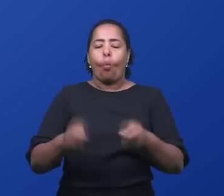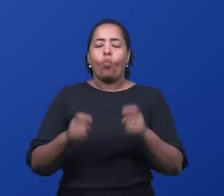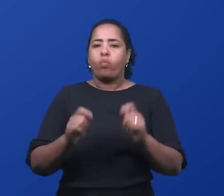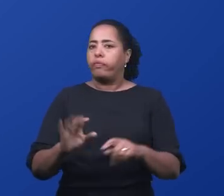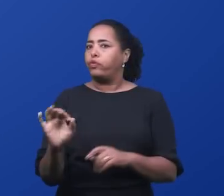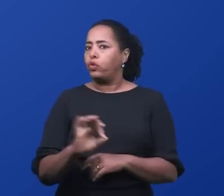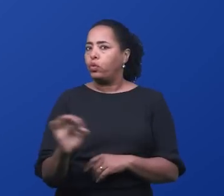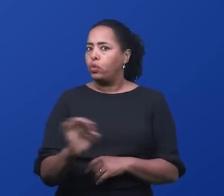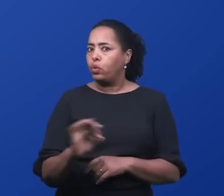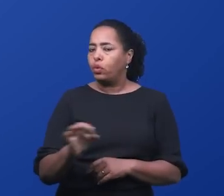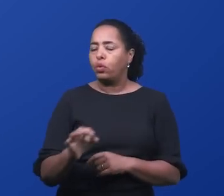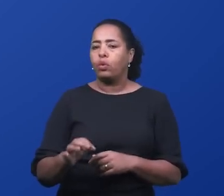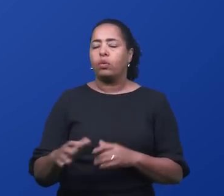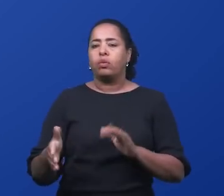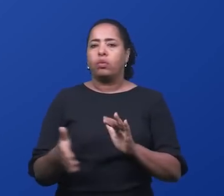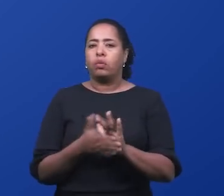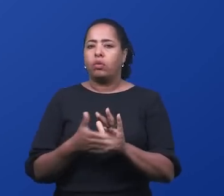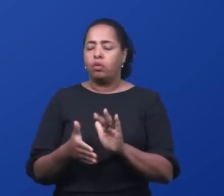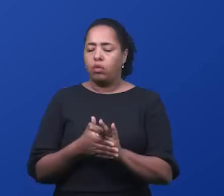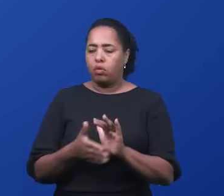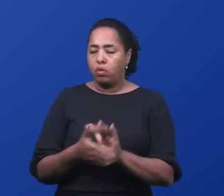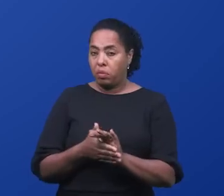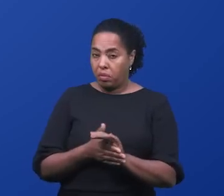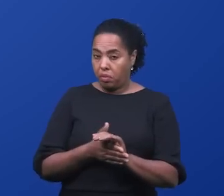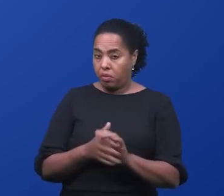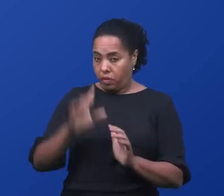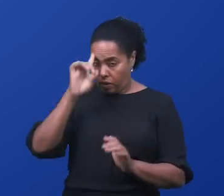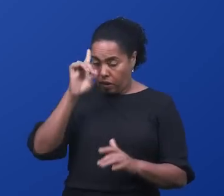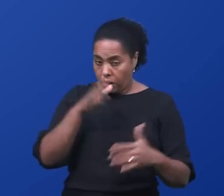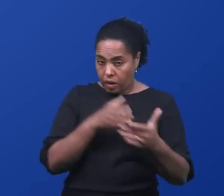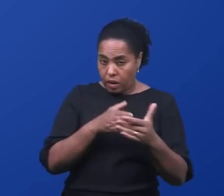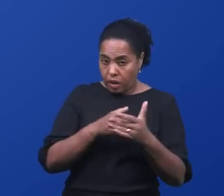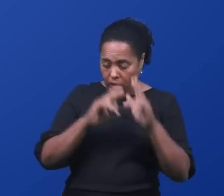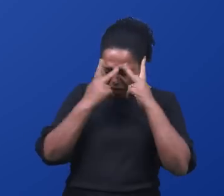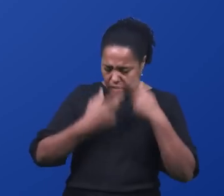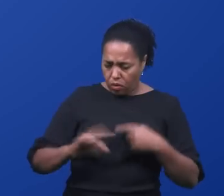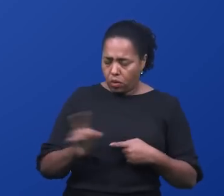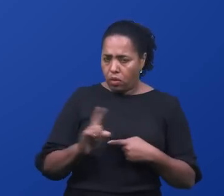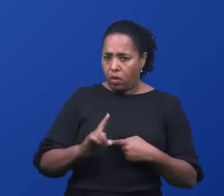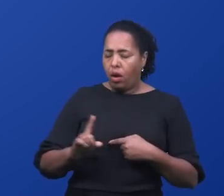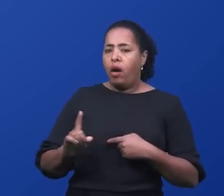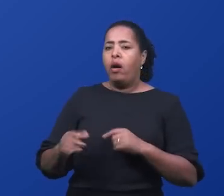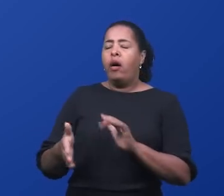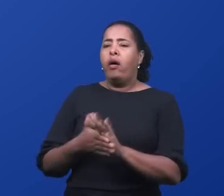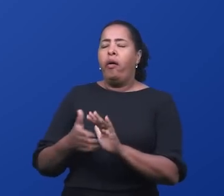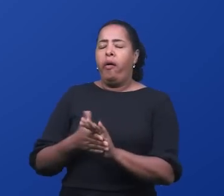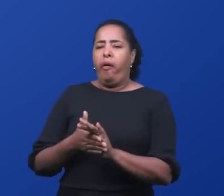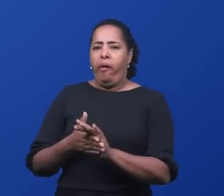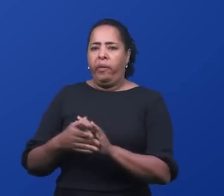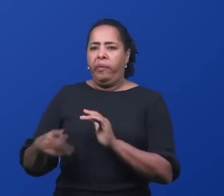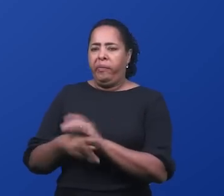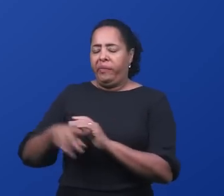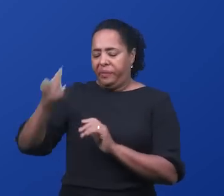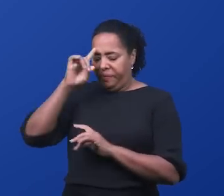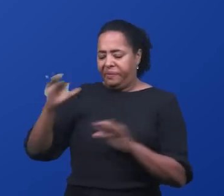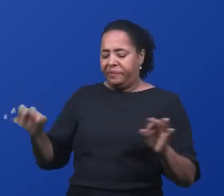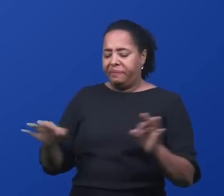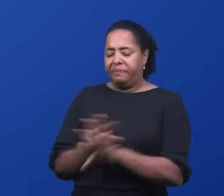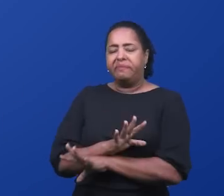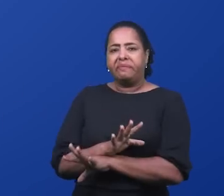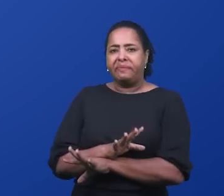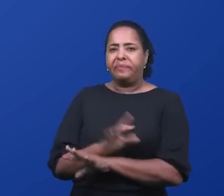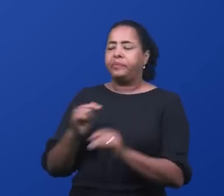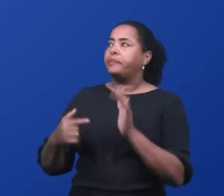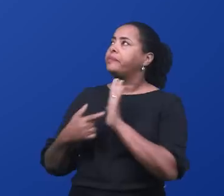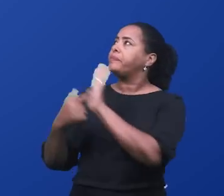de Deus, ele também não pode haver interferência humana. O projeto de Deus, ele já está estabelecido, definindo que aponta para a